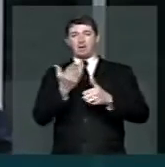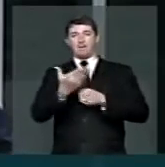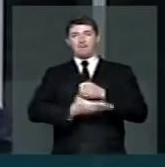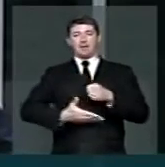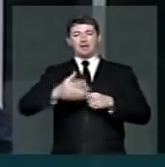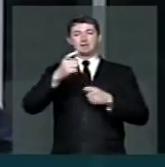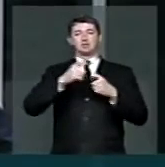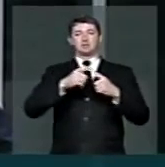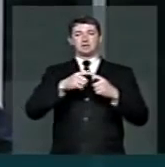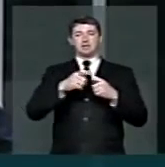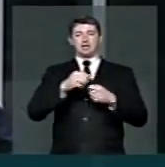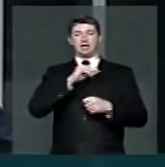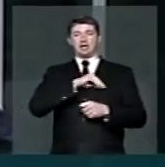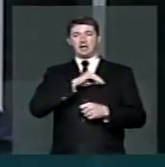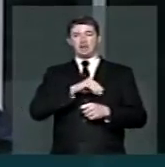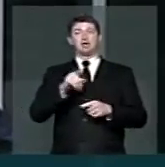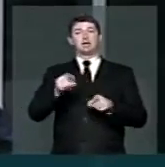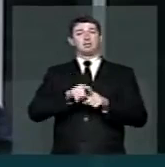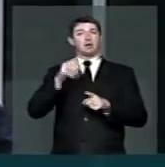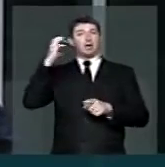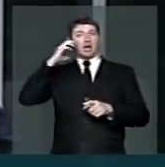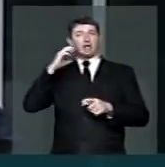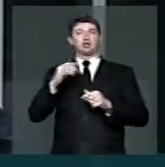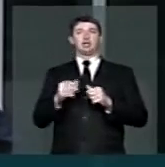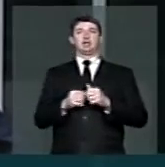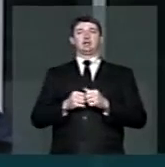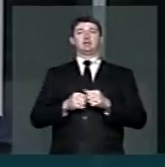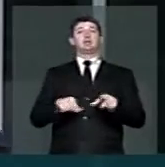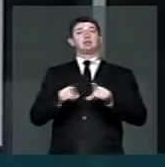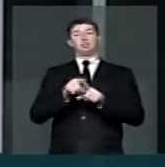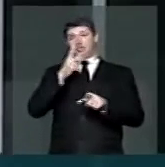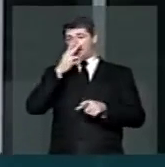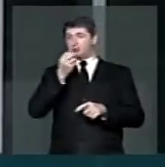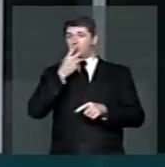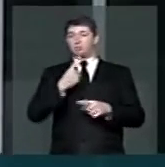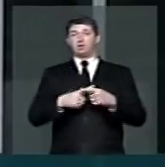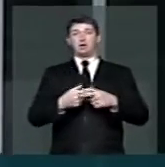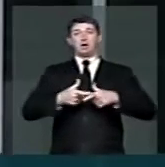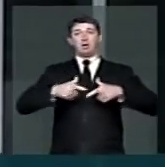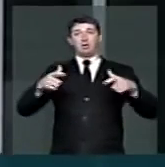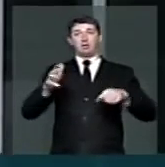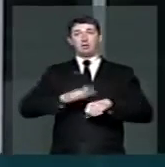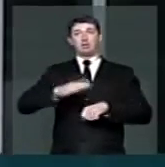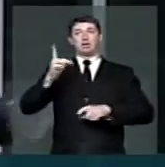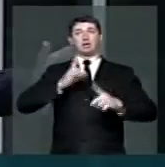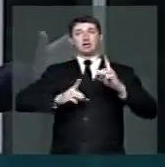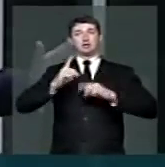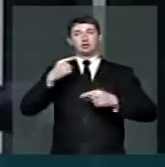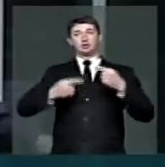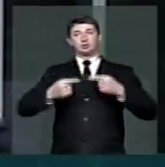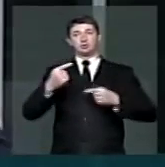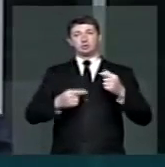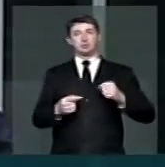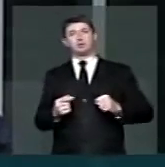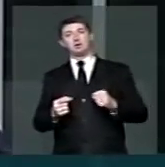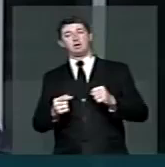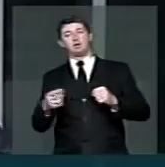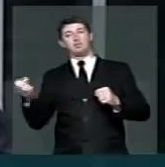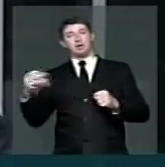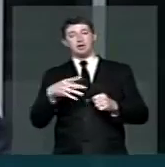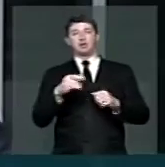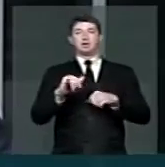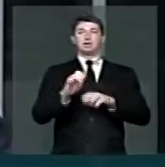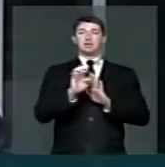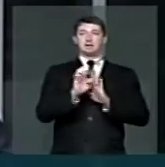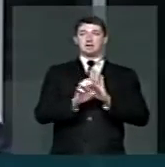dos médicos e do piso nacional dos radialistas. Também consideramos positiva a abertura maior para uma discussão ampla da atualização do Estatuto